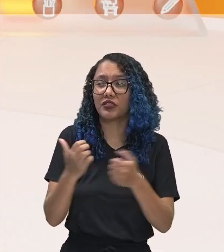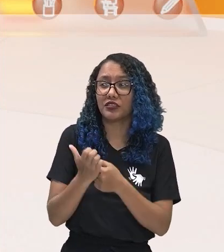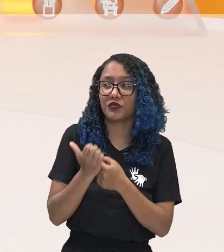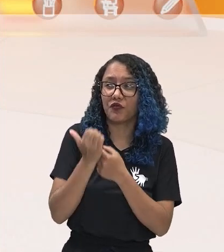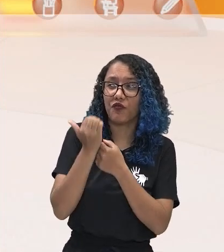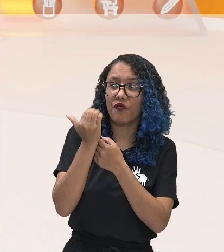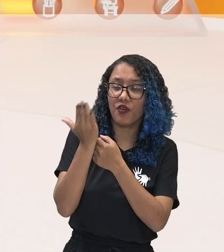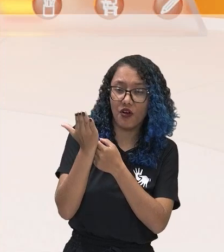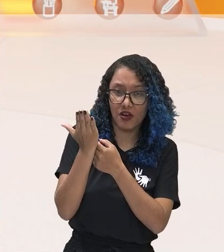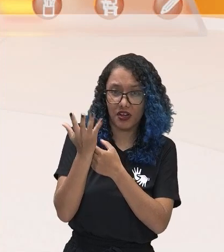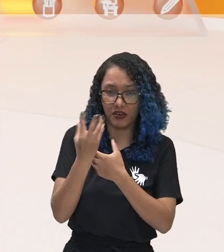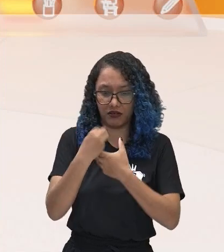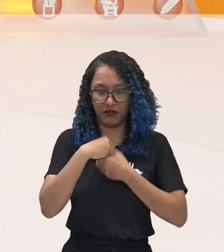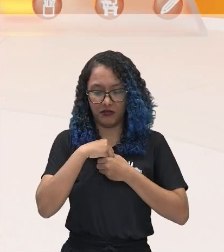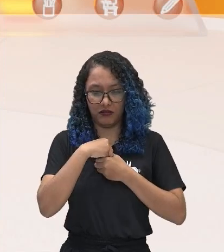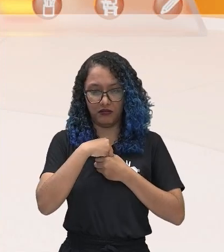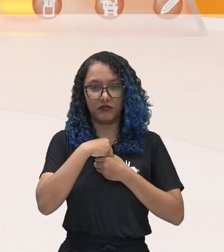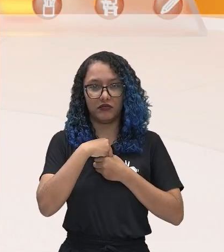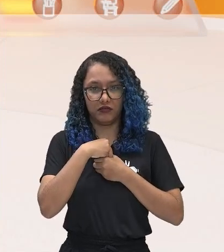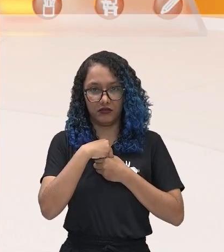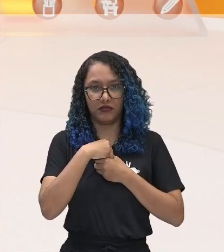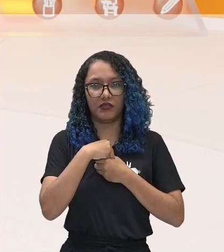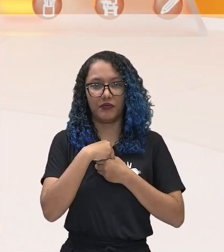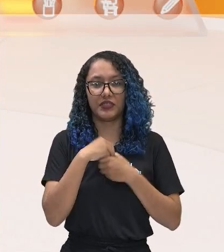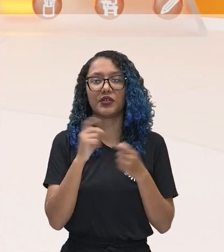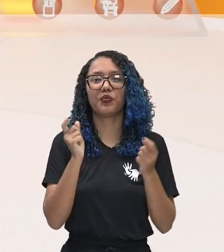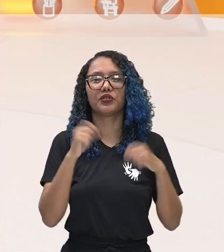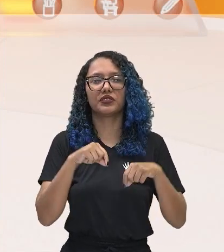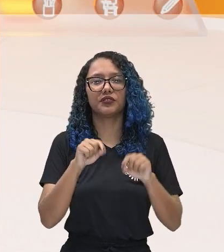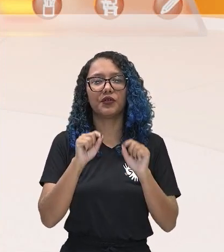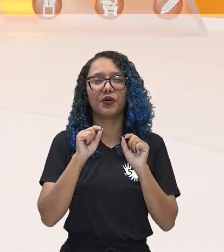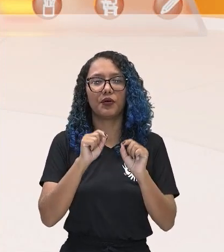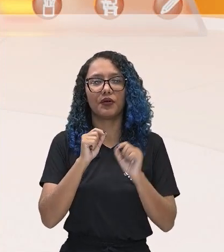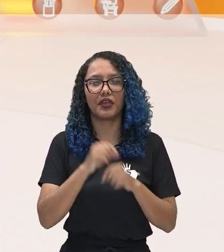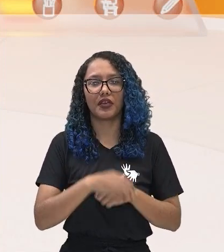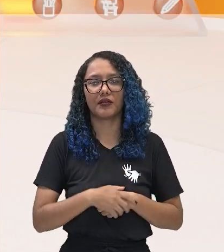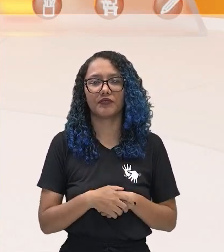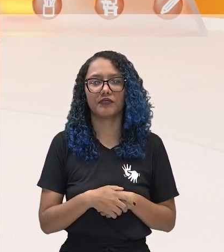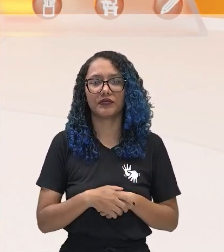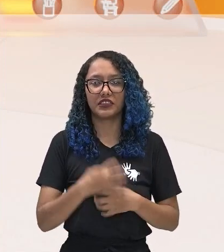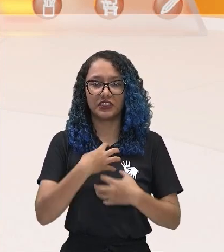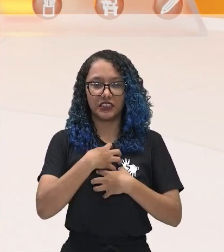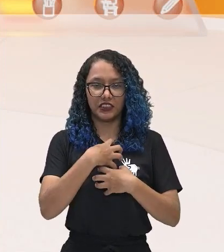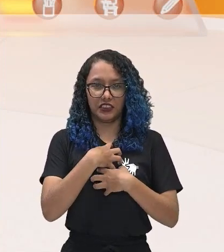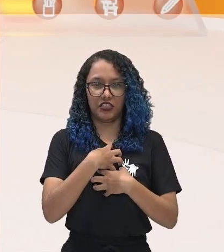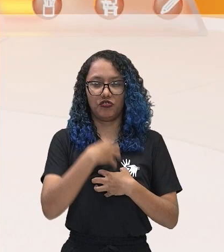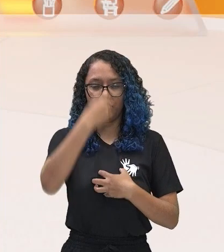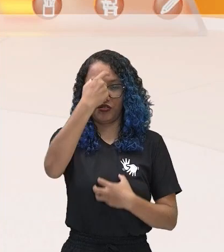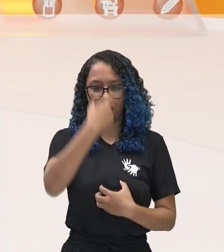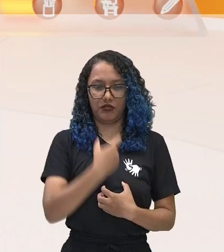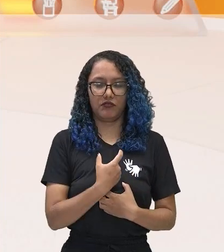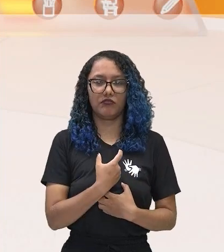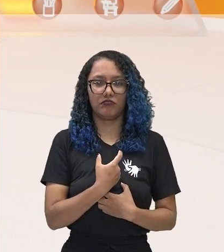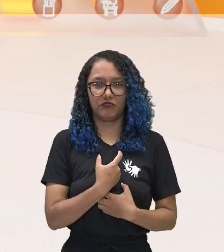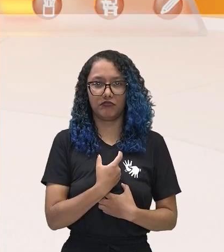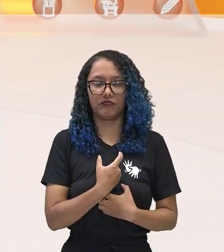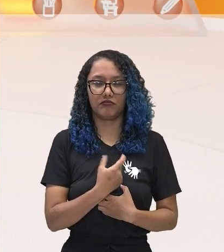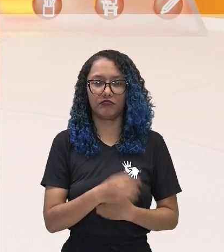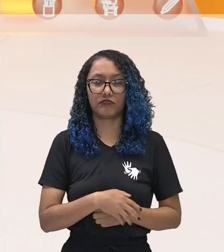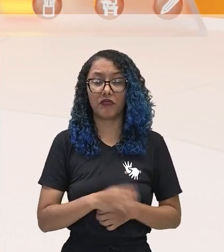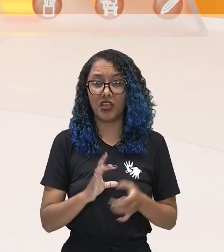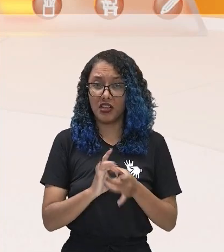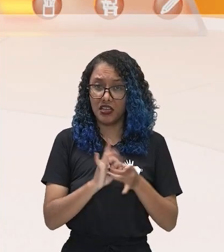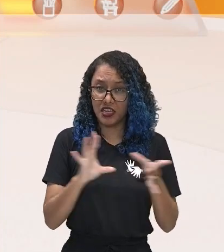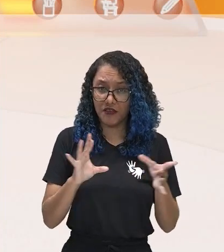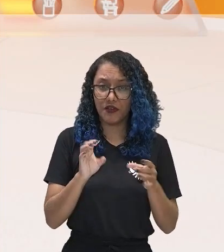para sentir quem ele é. Olha a liberdade voltando aqui de novo. Eu sou livre para fazer essa escolha, mas eu